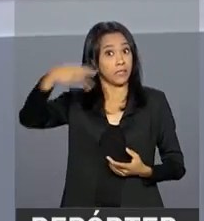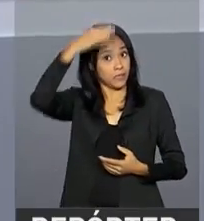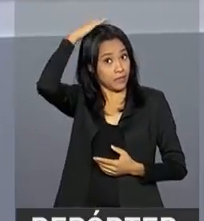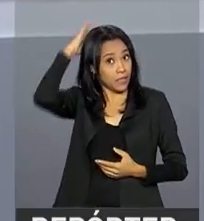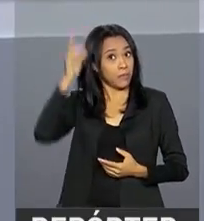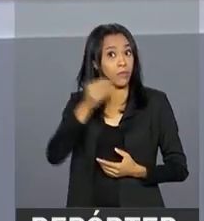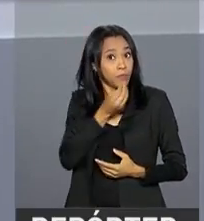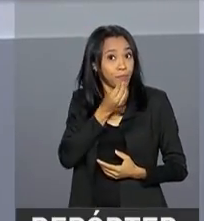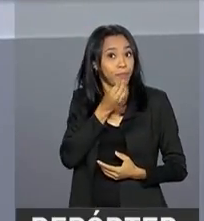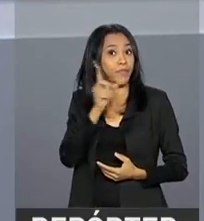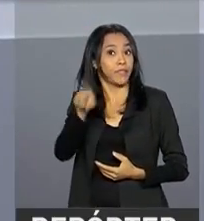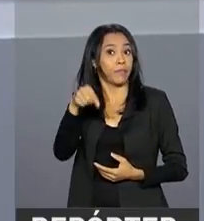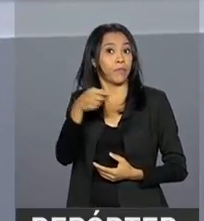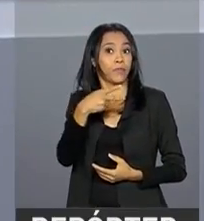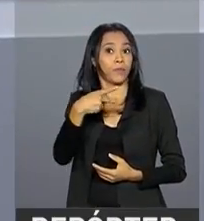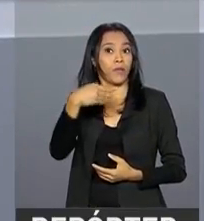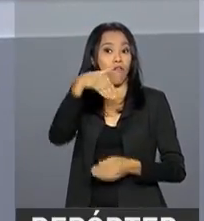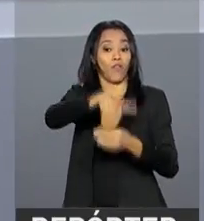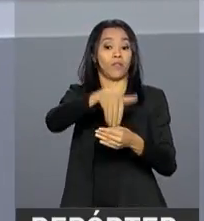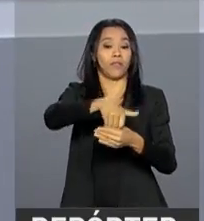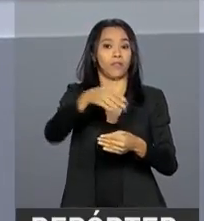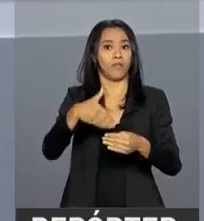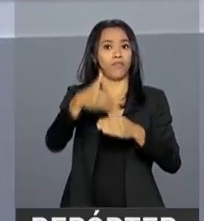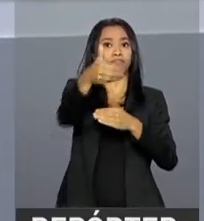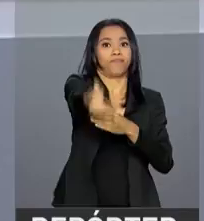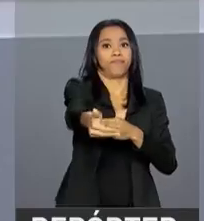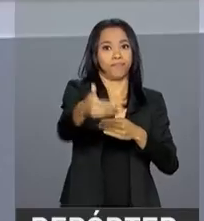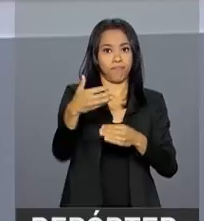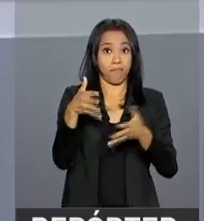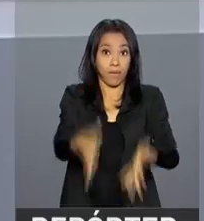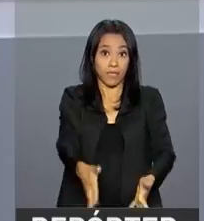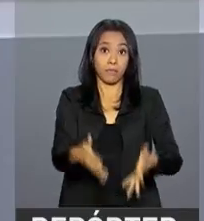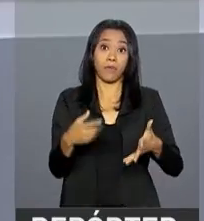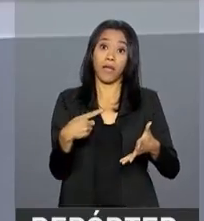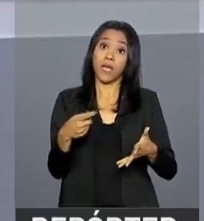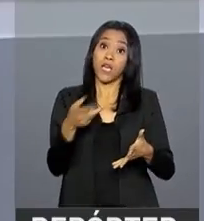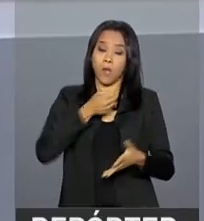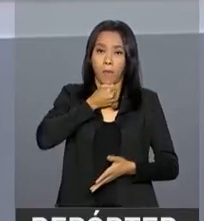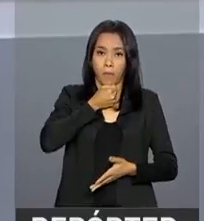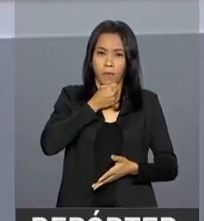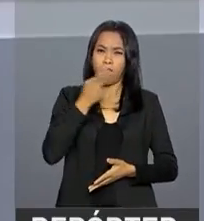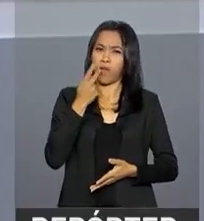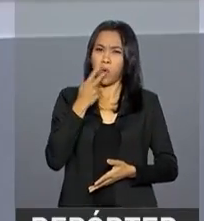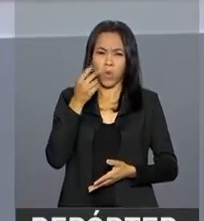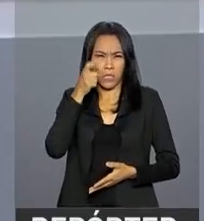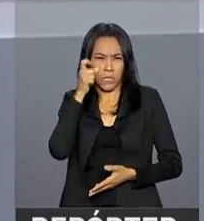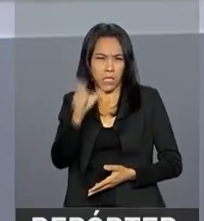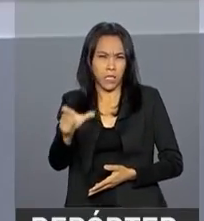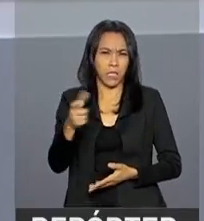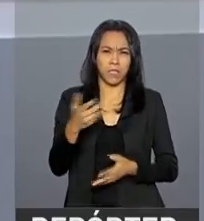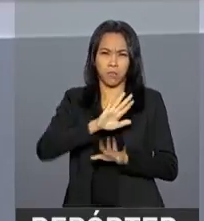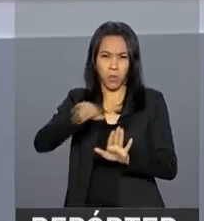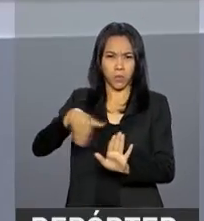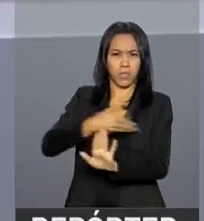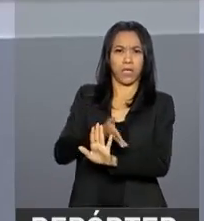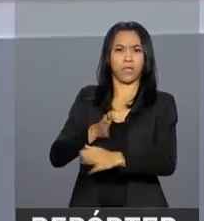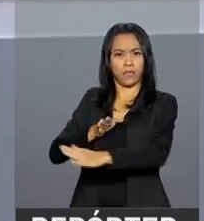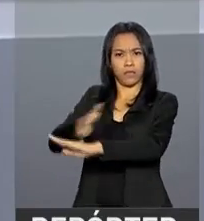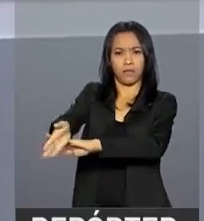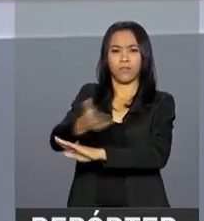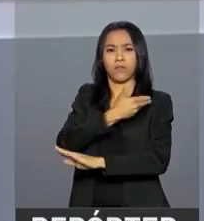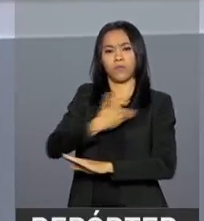o palácio do planalto negou por meio do porta voz alexandre paula qualquer intenção eleitoreira há por trás da intervenção